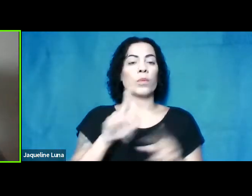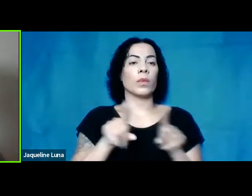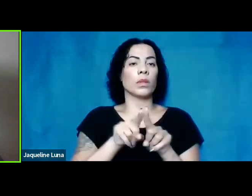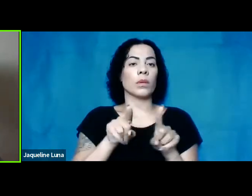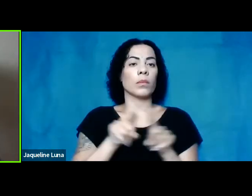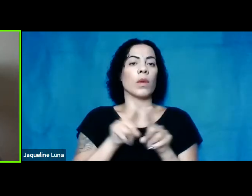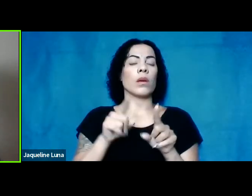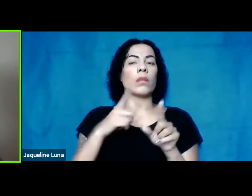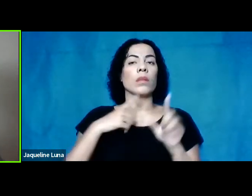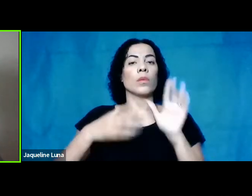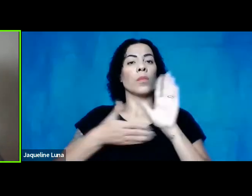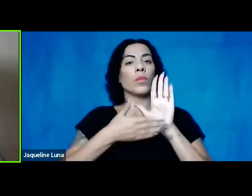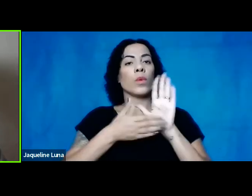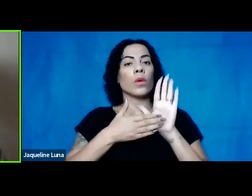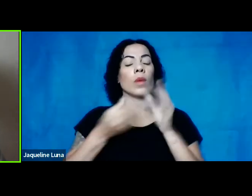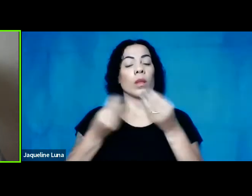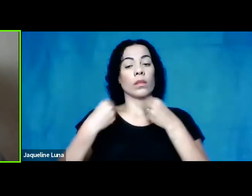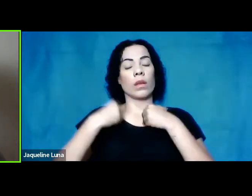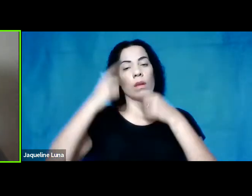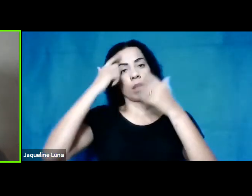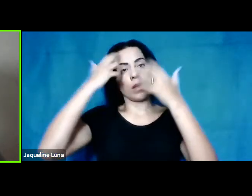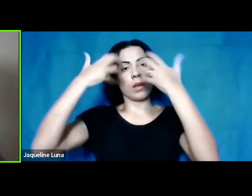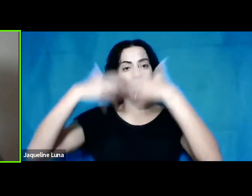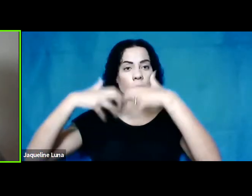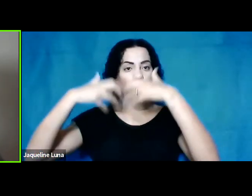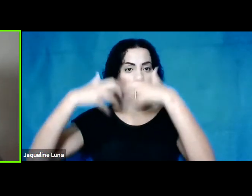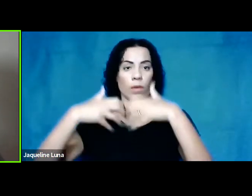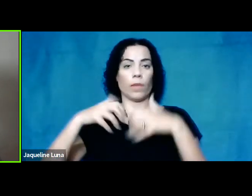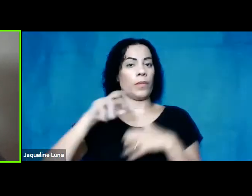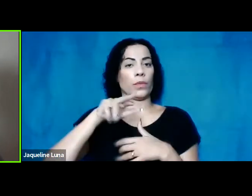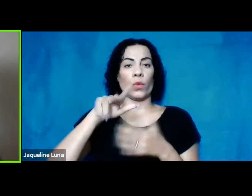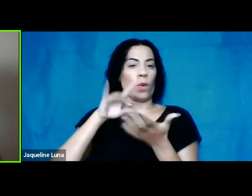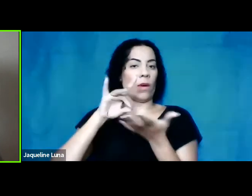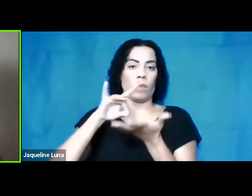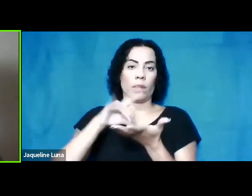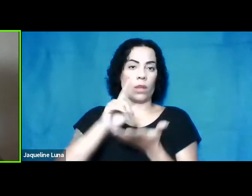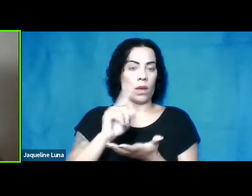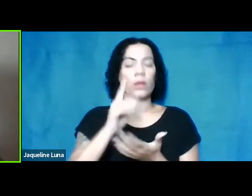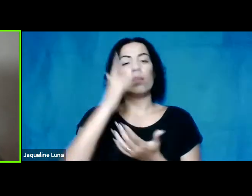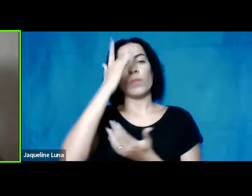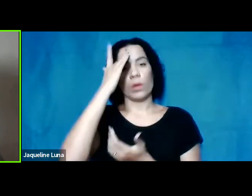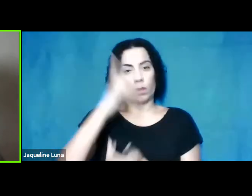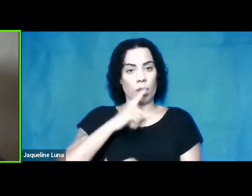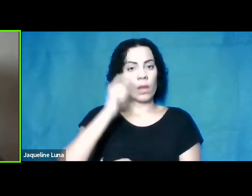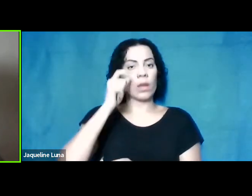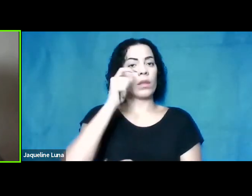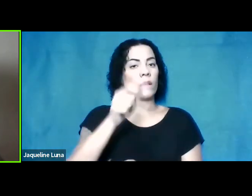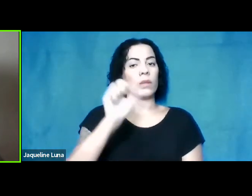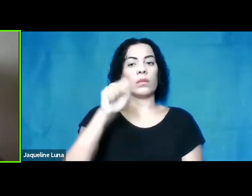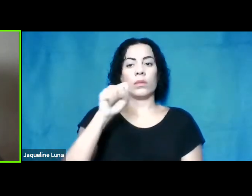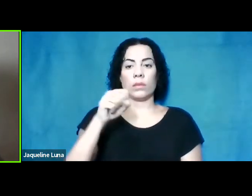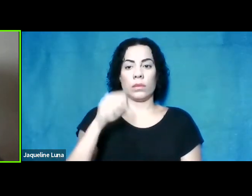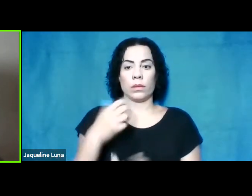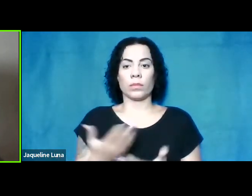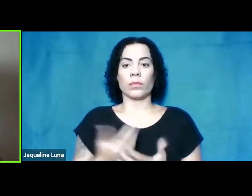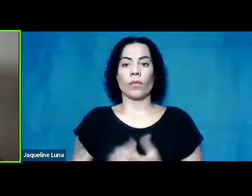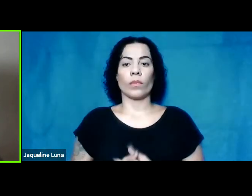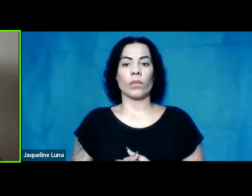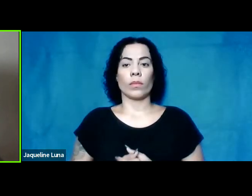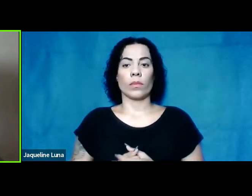que se propõe a fazer reflexão. É, não é verdade, as pessoas estão interessadas nisso, sim. E acho